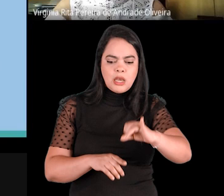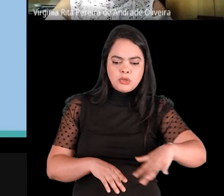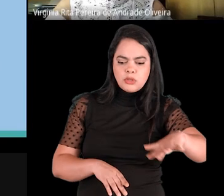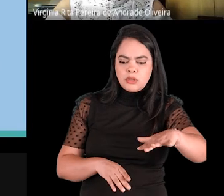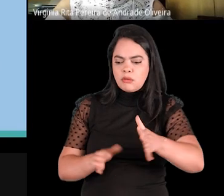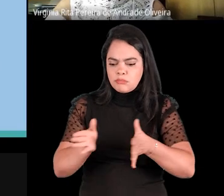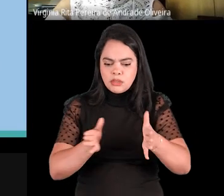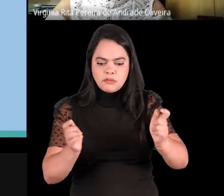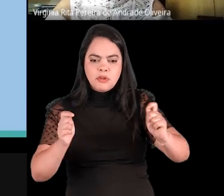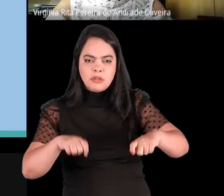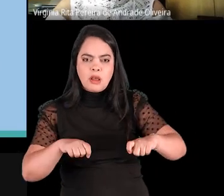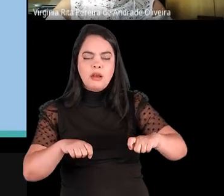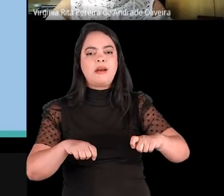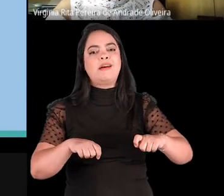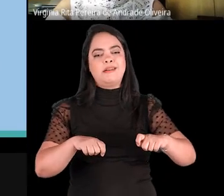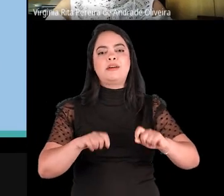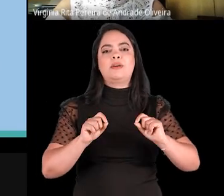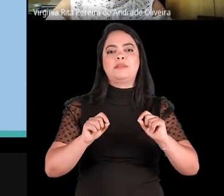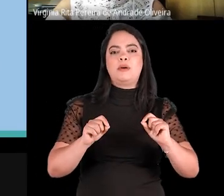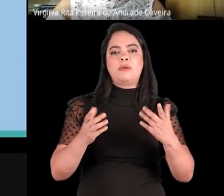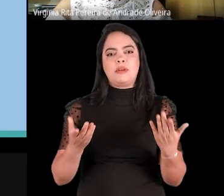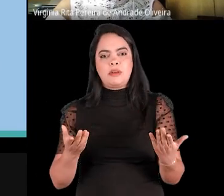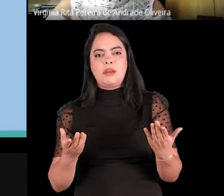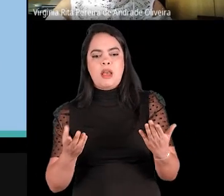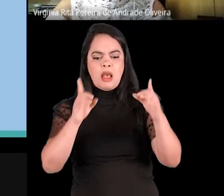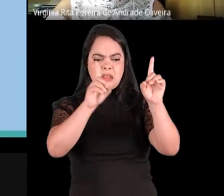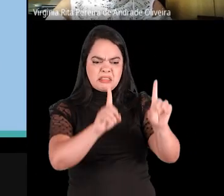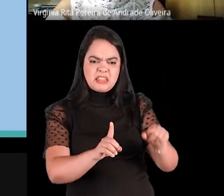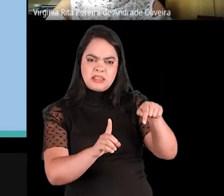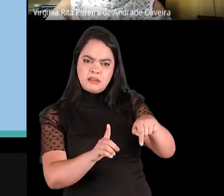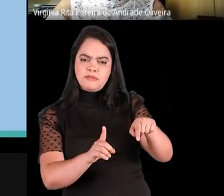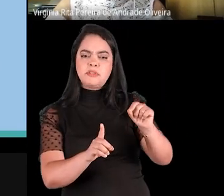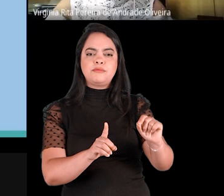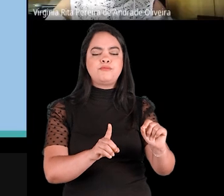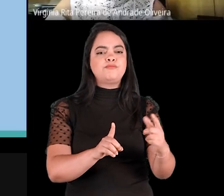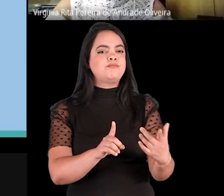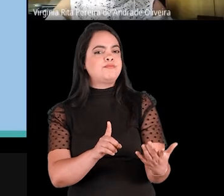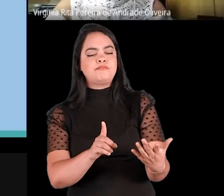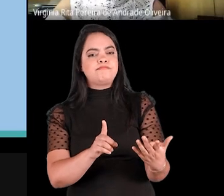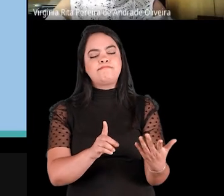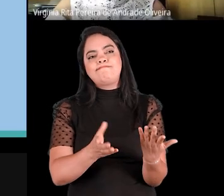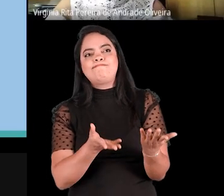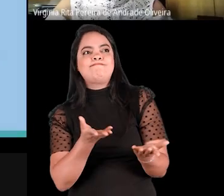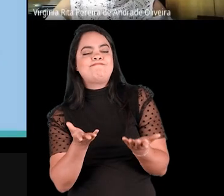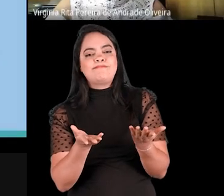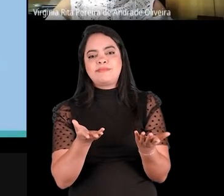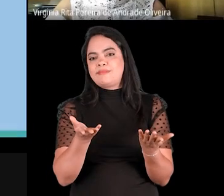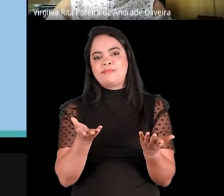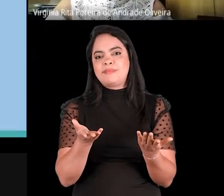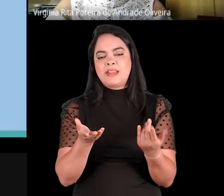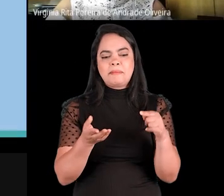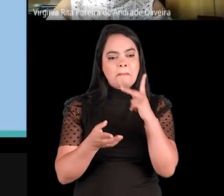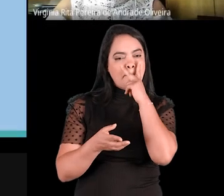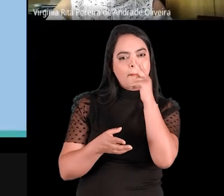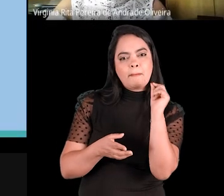de certa forma, eu torno essa condição de deficiência da pessoa, vamos dizer assim,